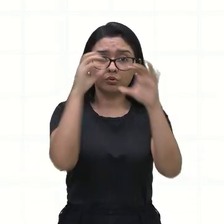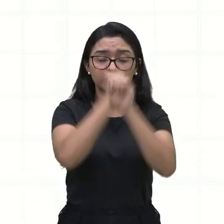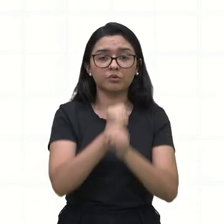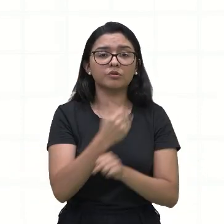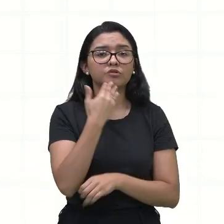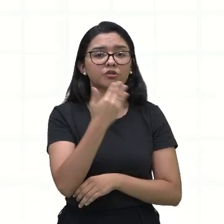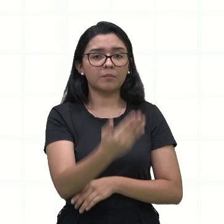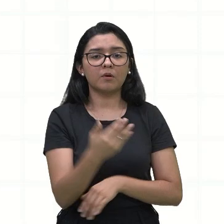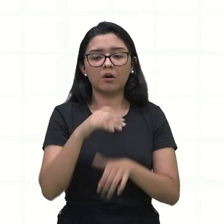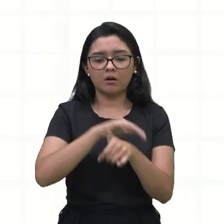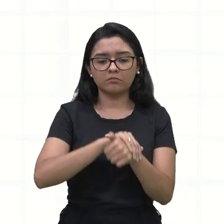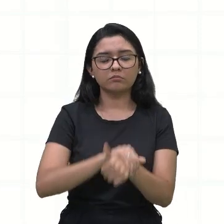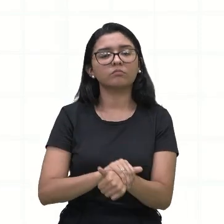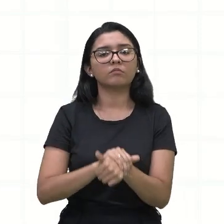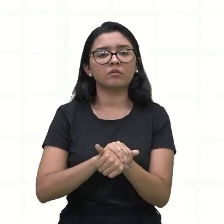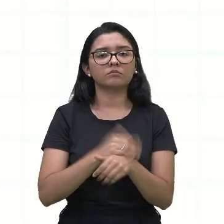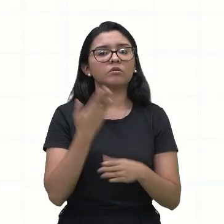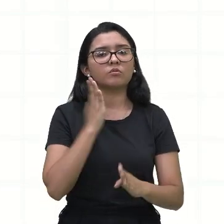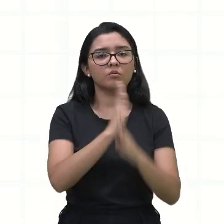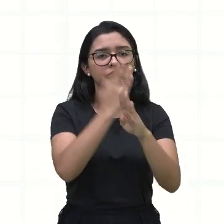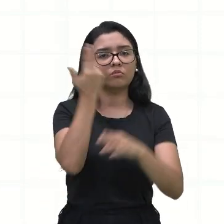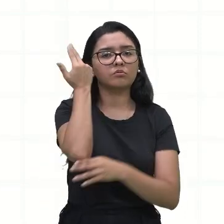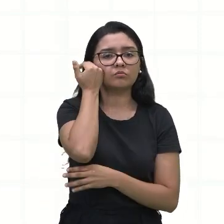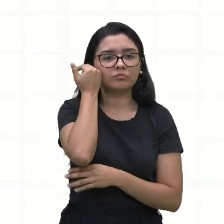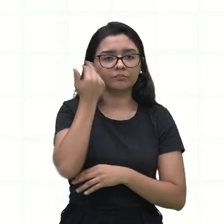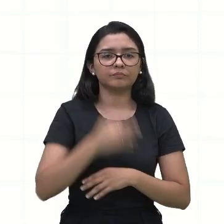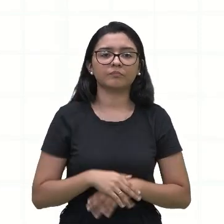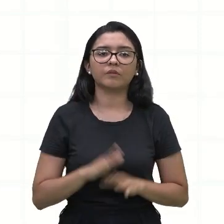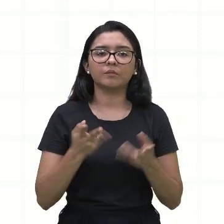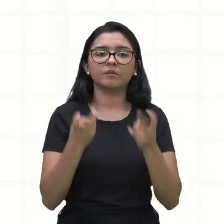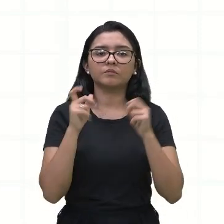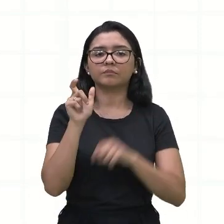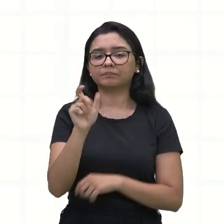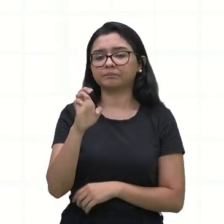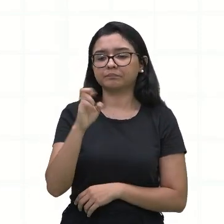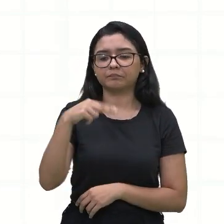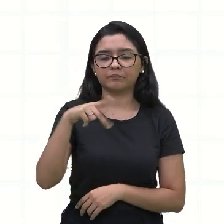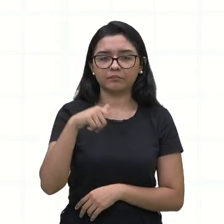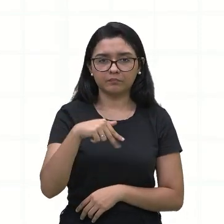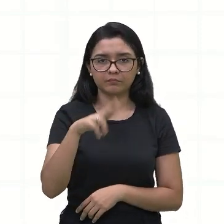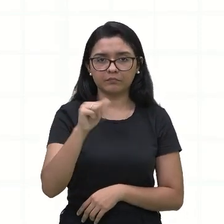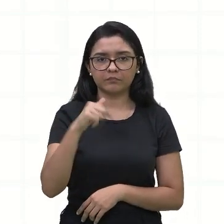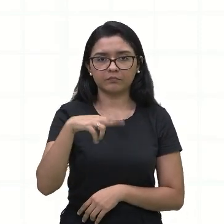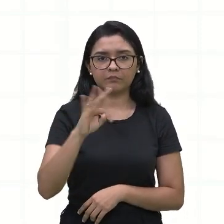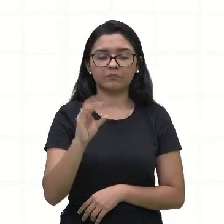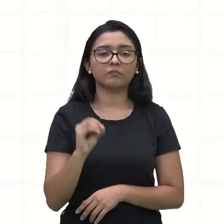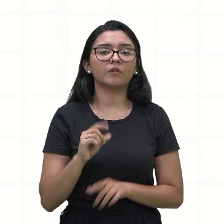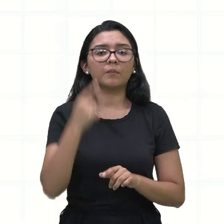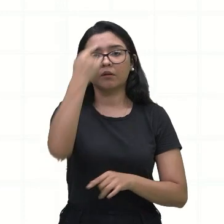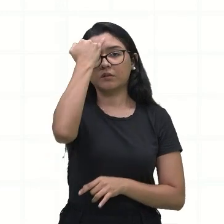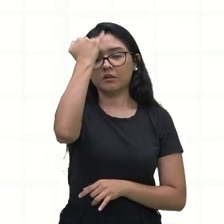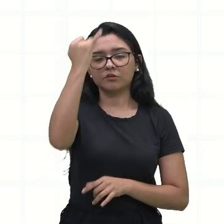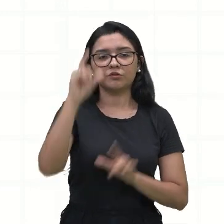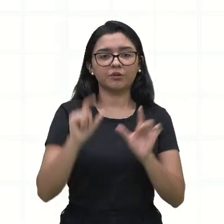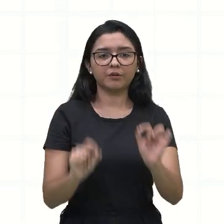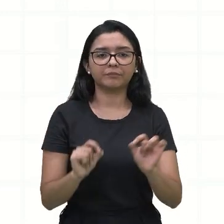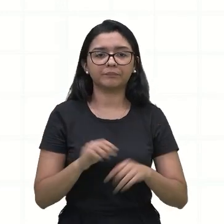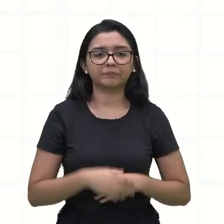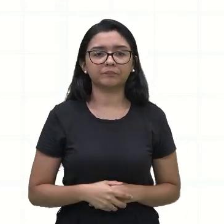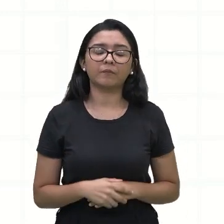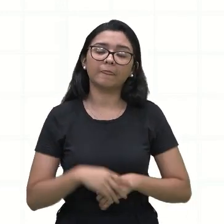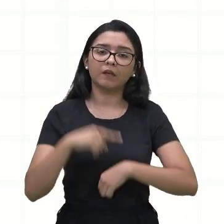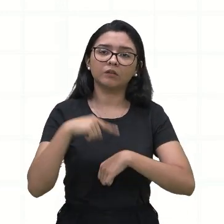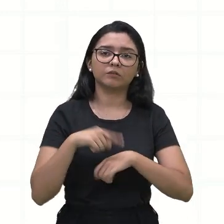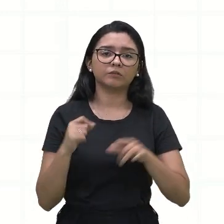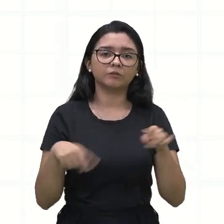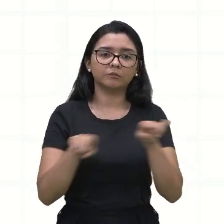determinação, a tartaruga o encontrou. Olha só, enquanto ele vai trazer aí uma ideia de, além de tempo,